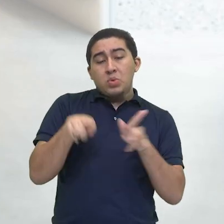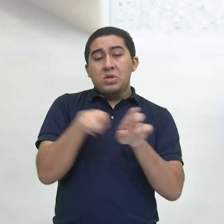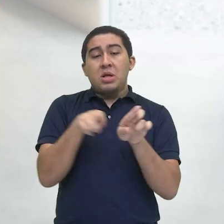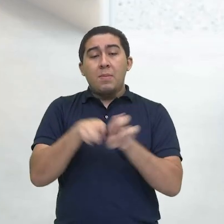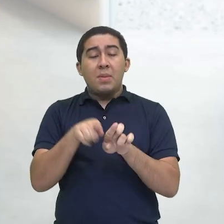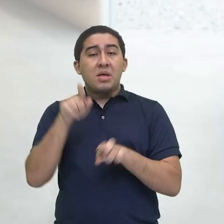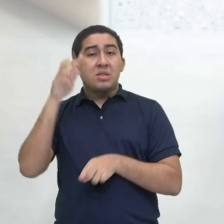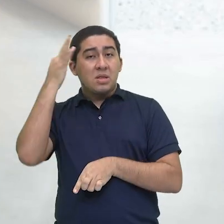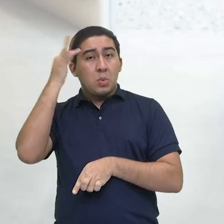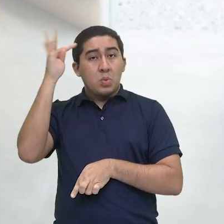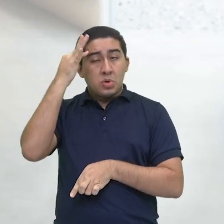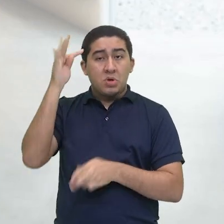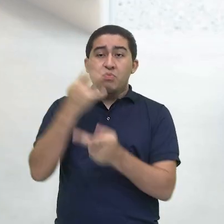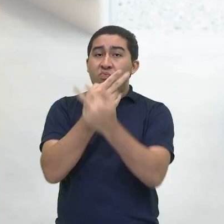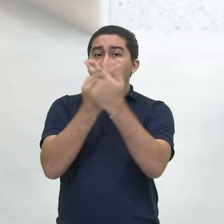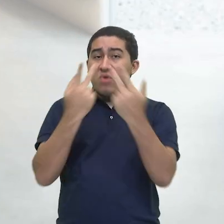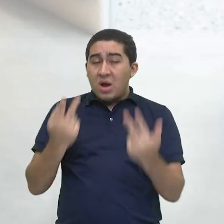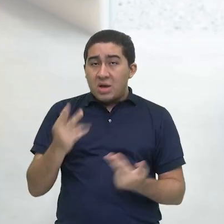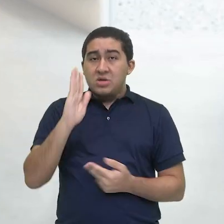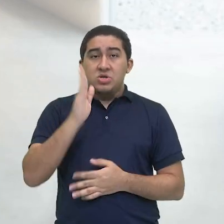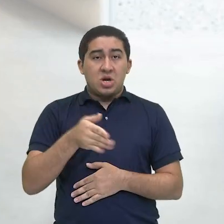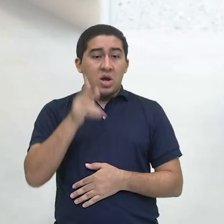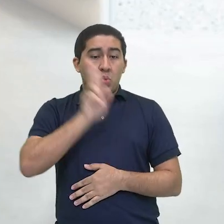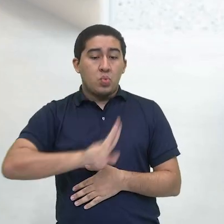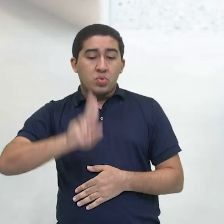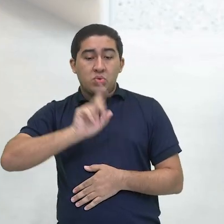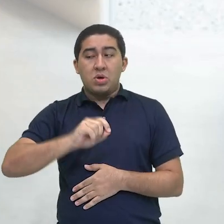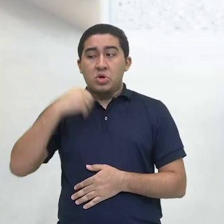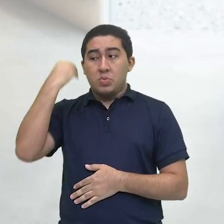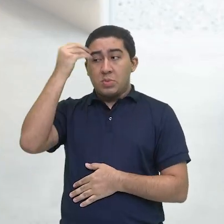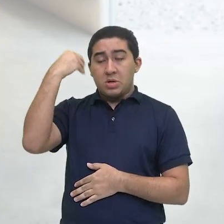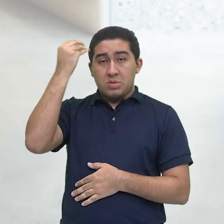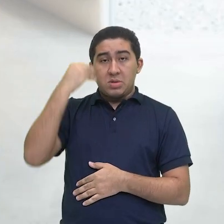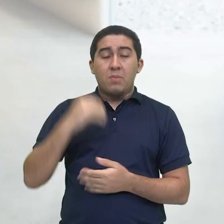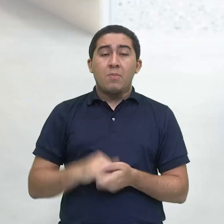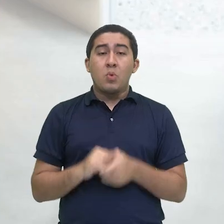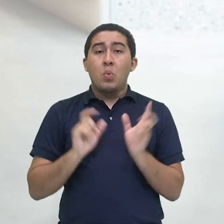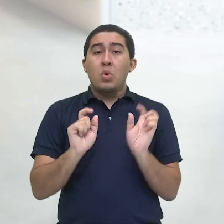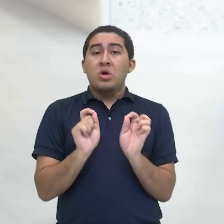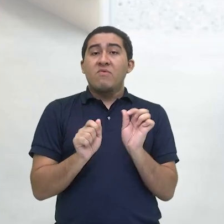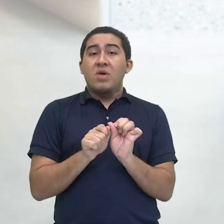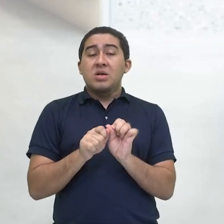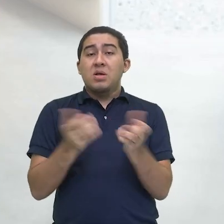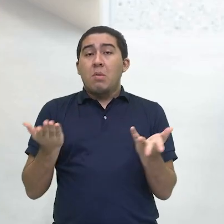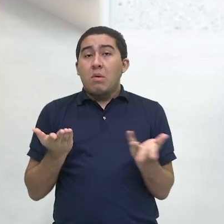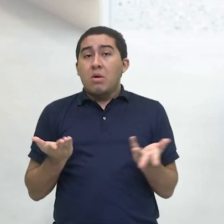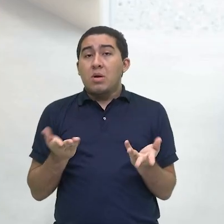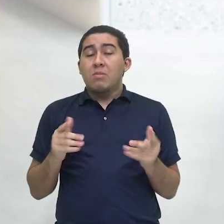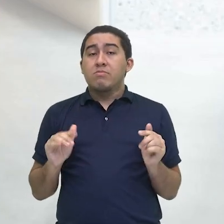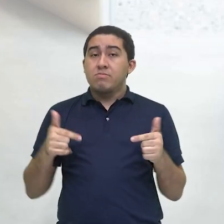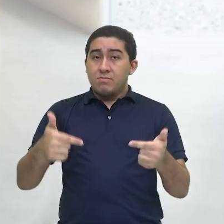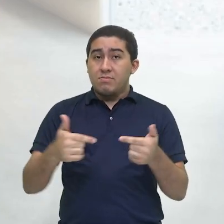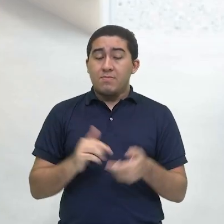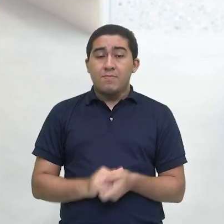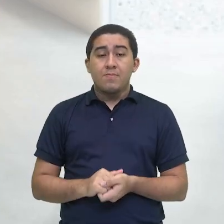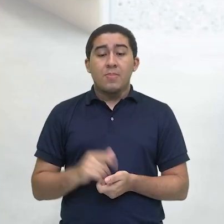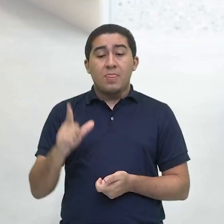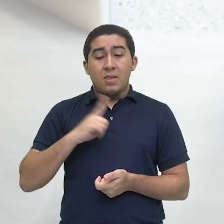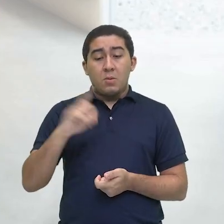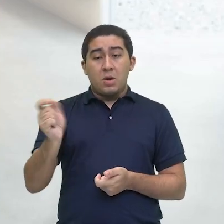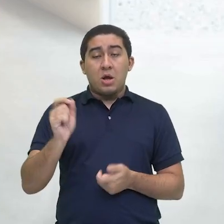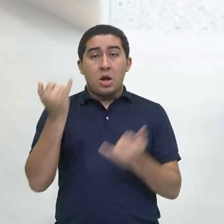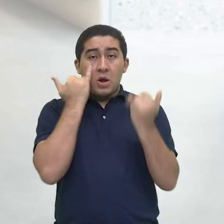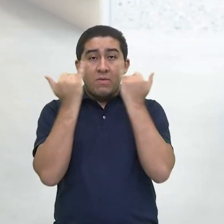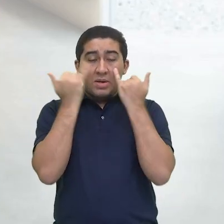as hipóteses, ele já utilizou a experimentação, o que ele vai fazer? Ele vai